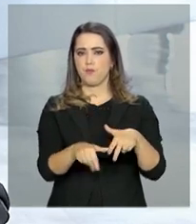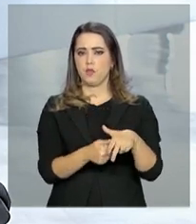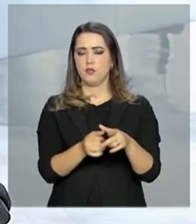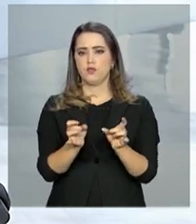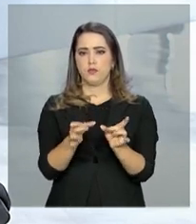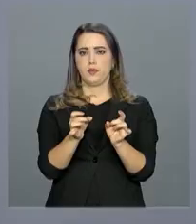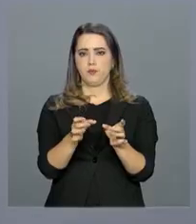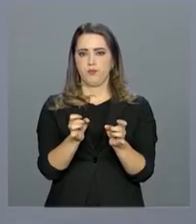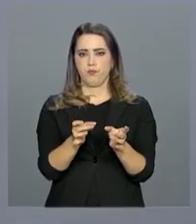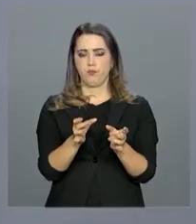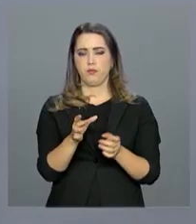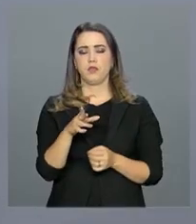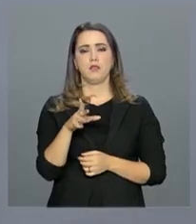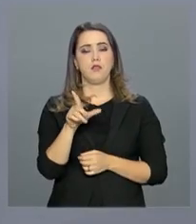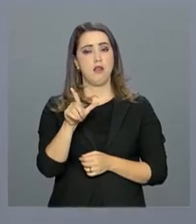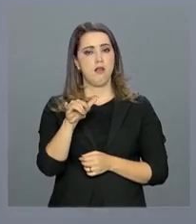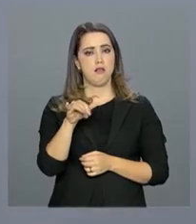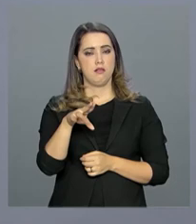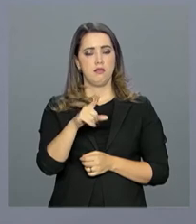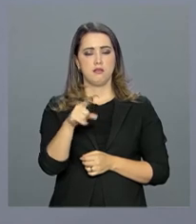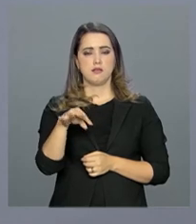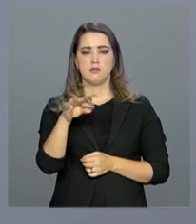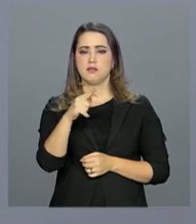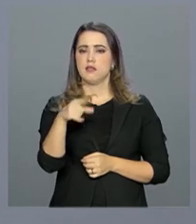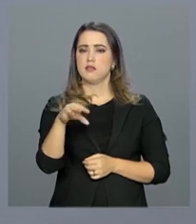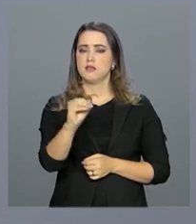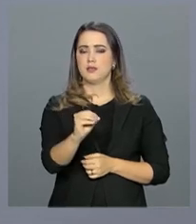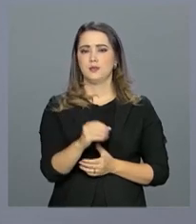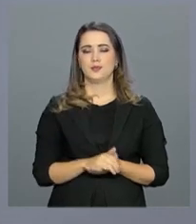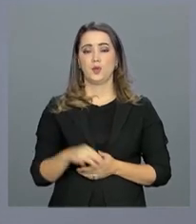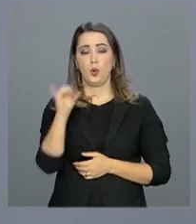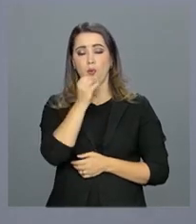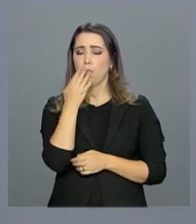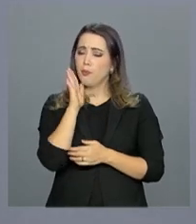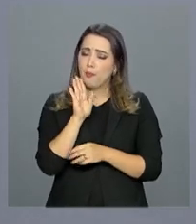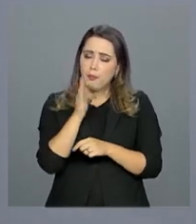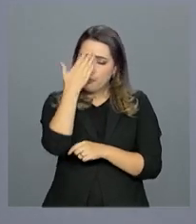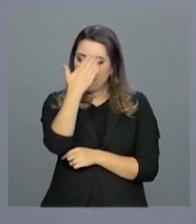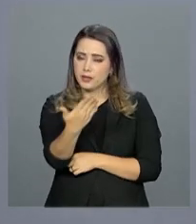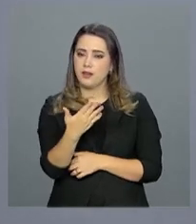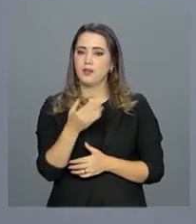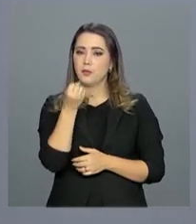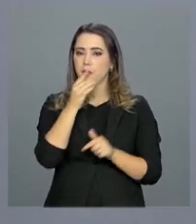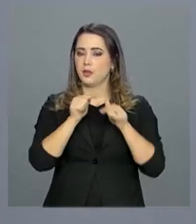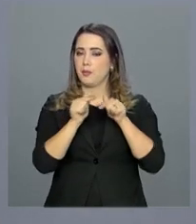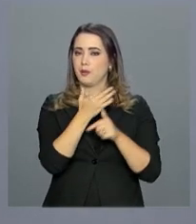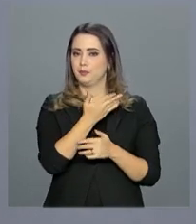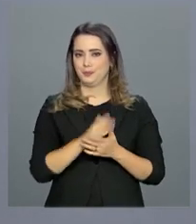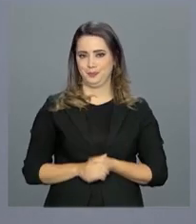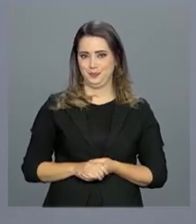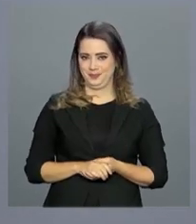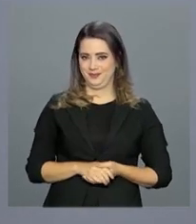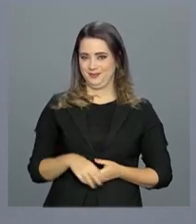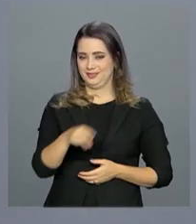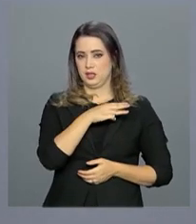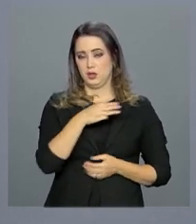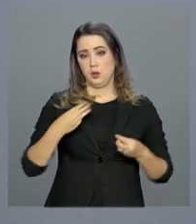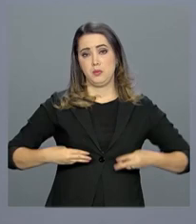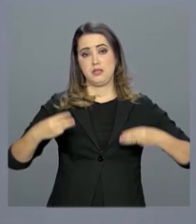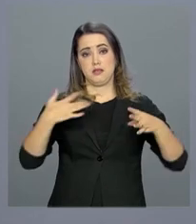estúdio roberto está ótimo paulo muito obrigado pelas informações para o trabalho aí pra você o ministério da saúde está repassando